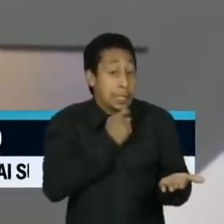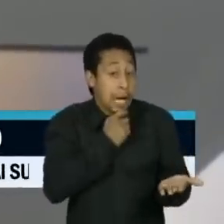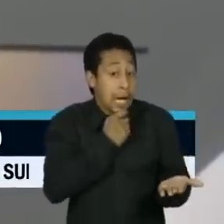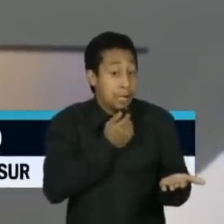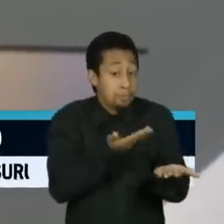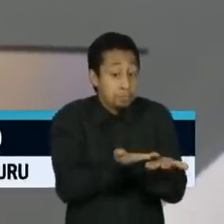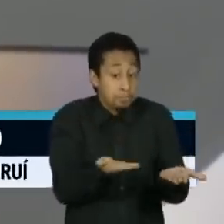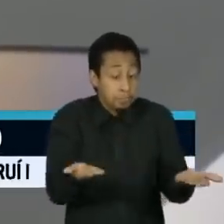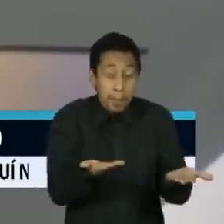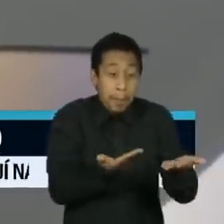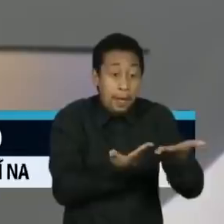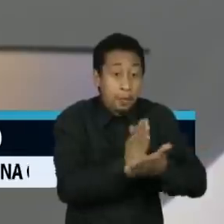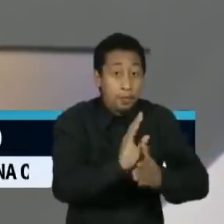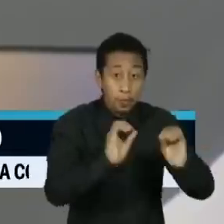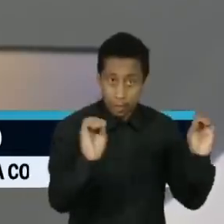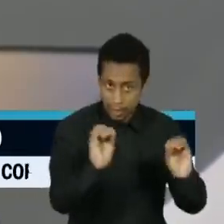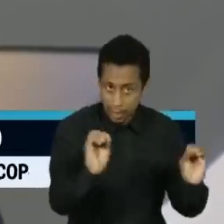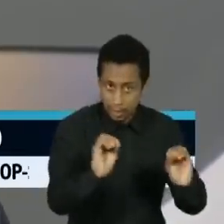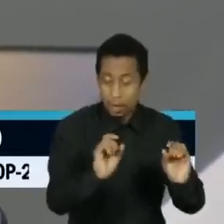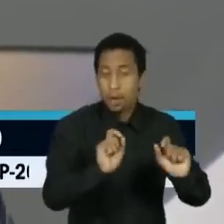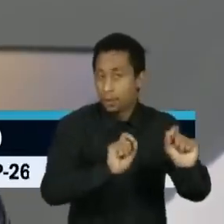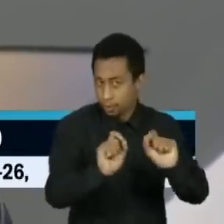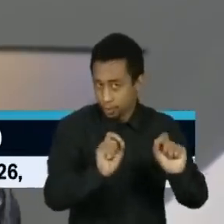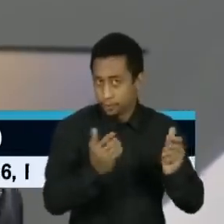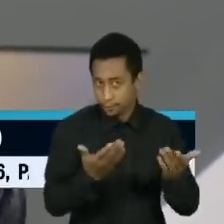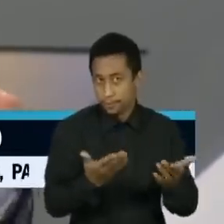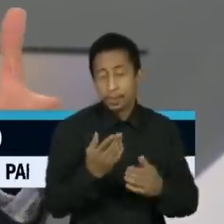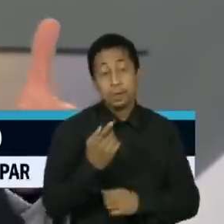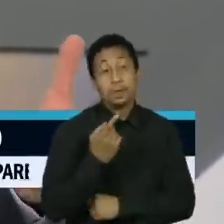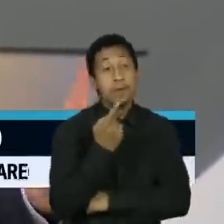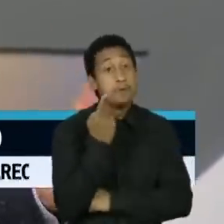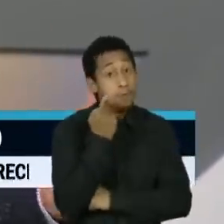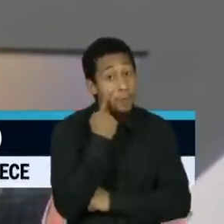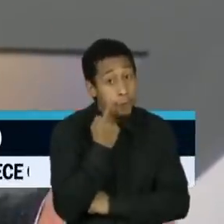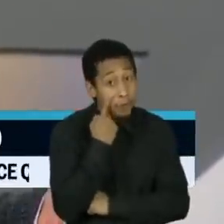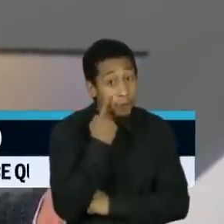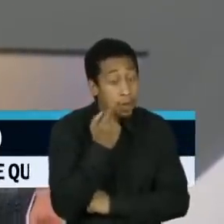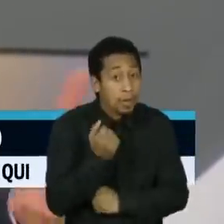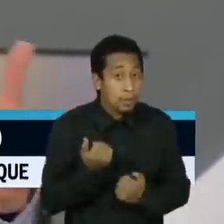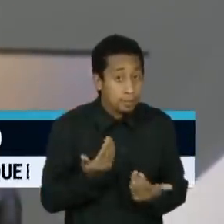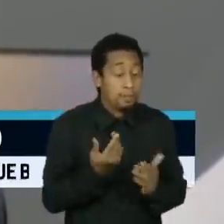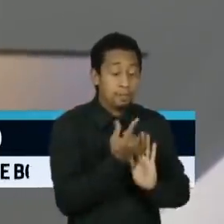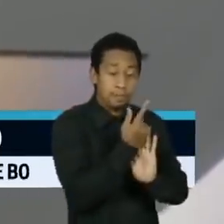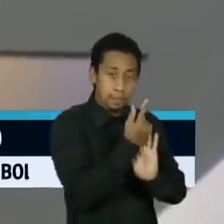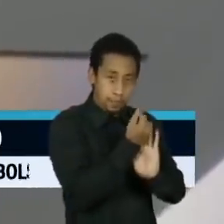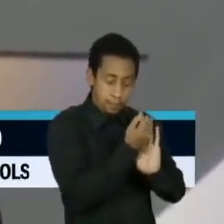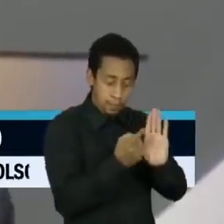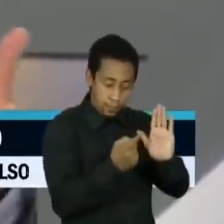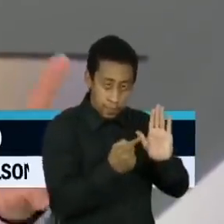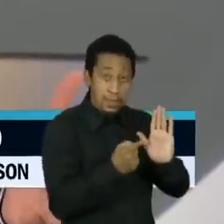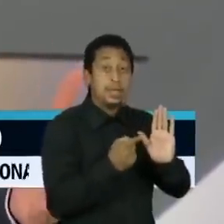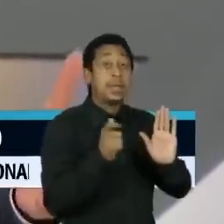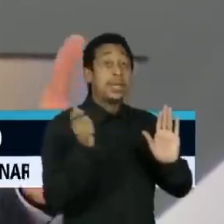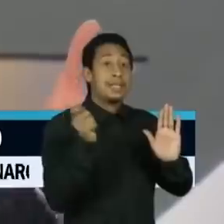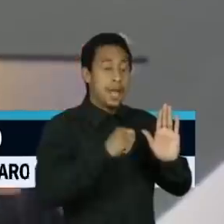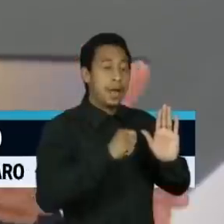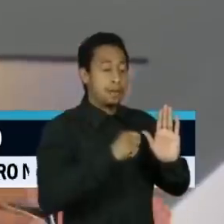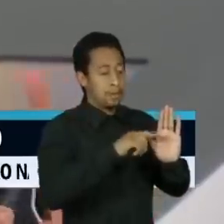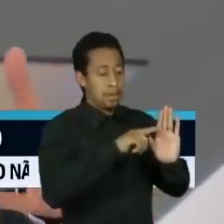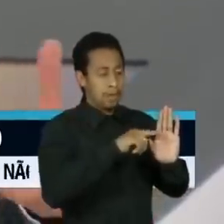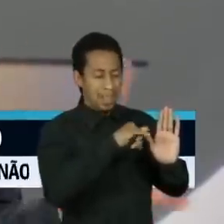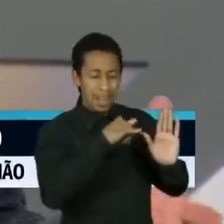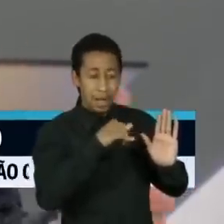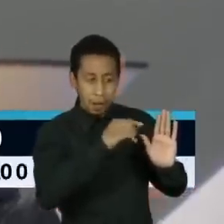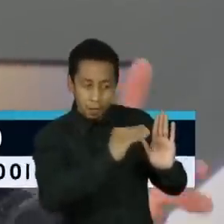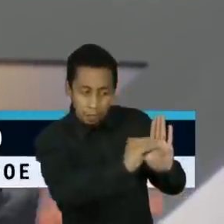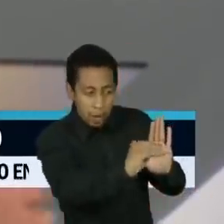é você olhar, bom, vamos ver quais outros gastos poderiam financiar